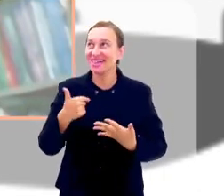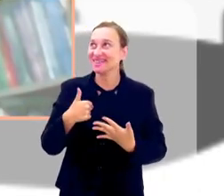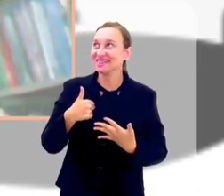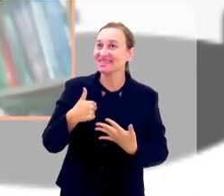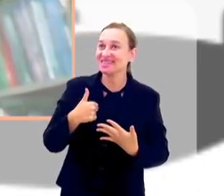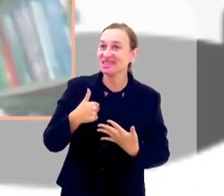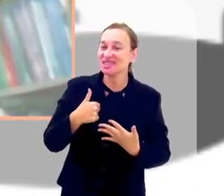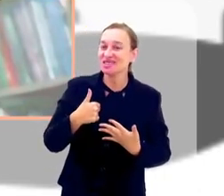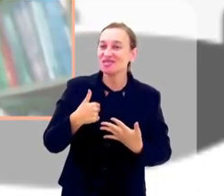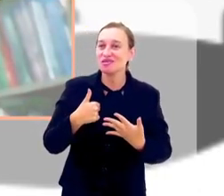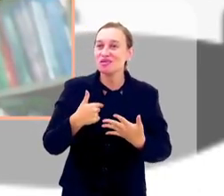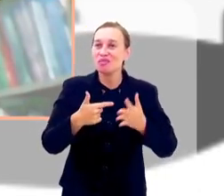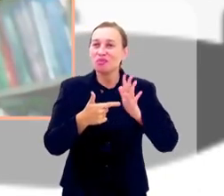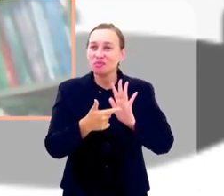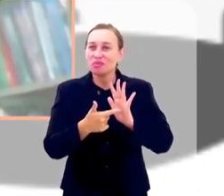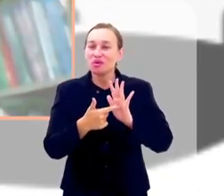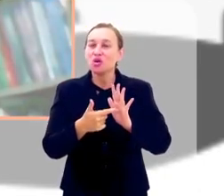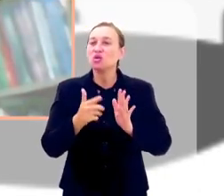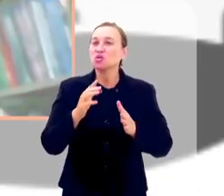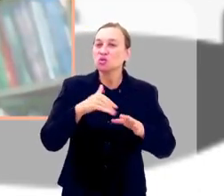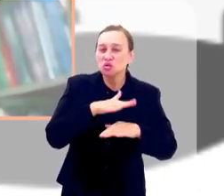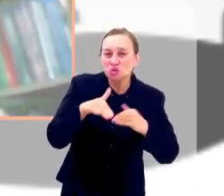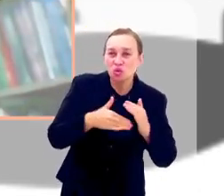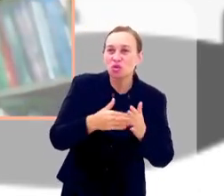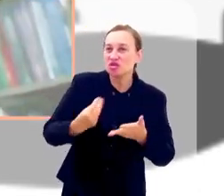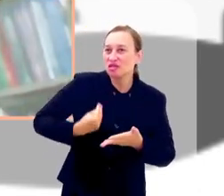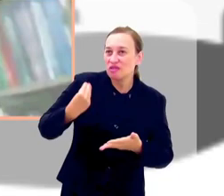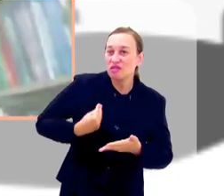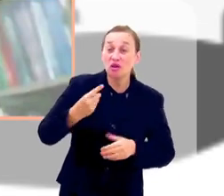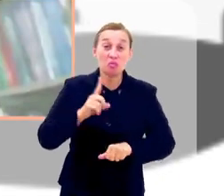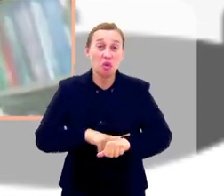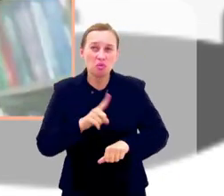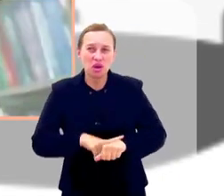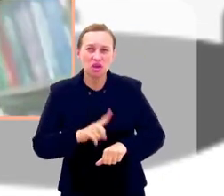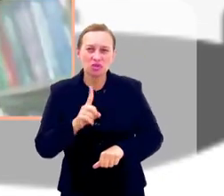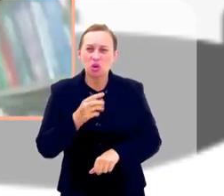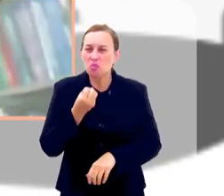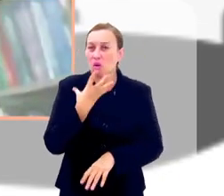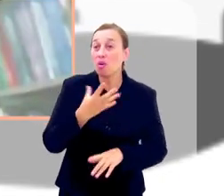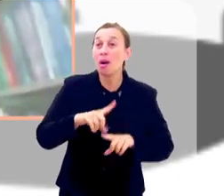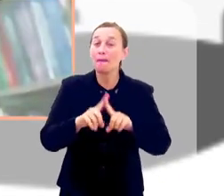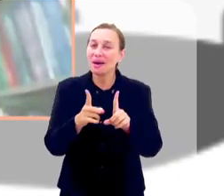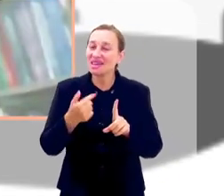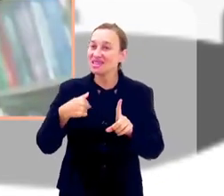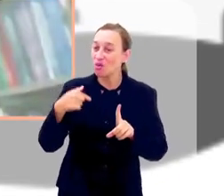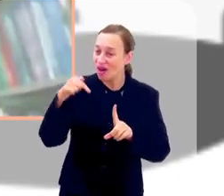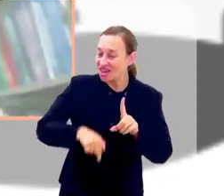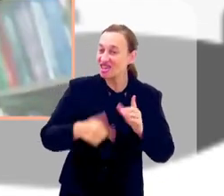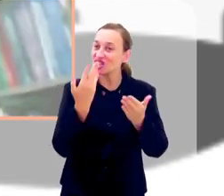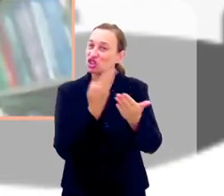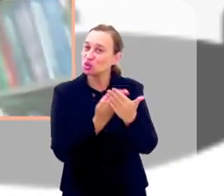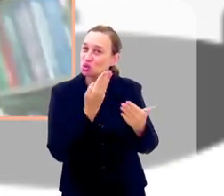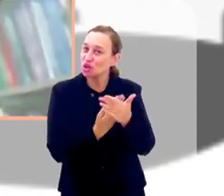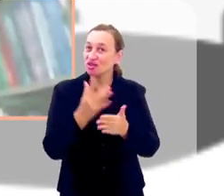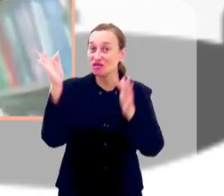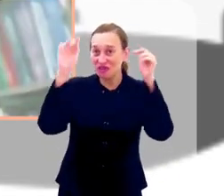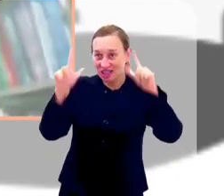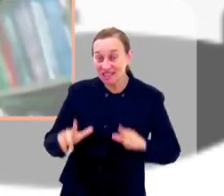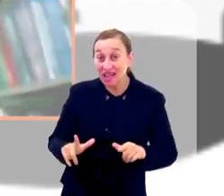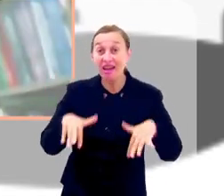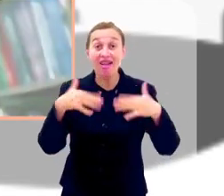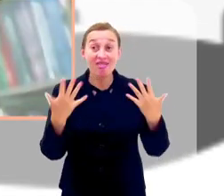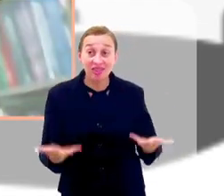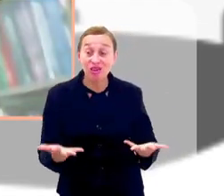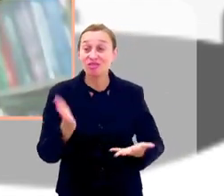e trazendo e destacando, né? Todo mundo já passou por momentos não tão bons, mas eu estou aqui estudando felicidade,